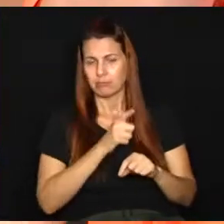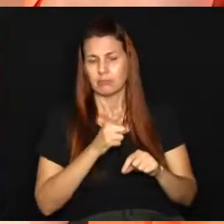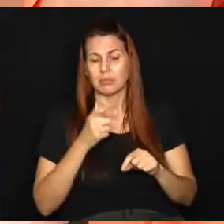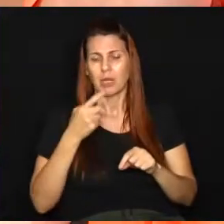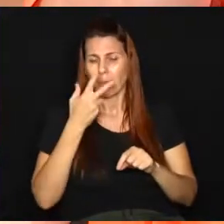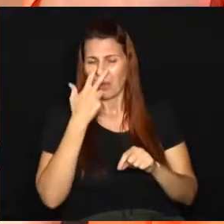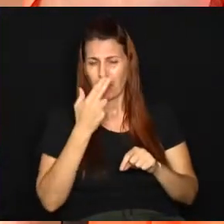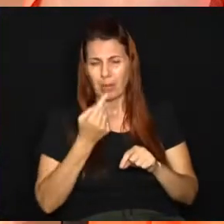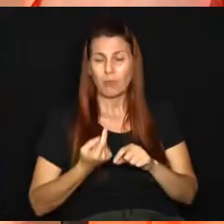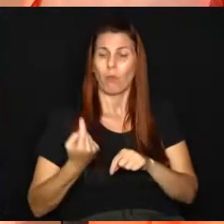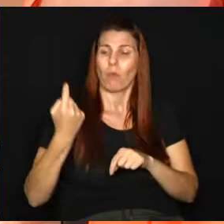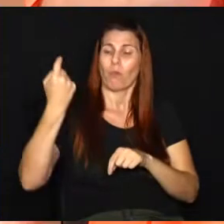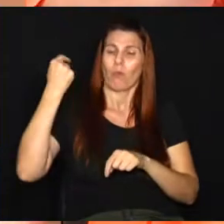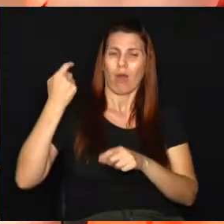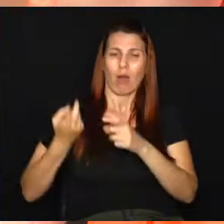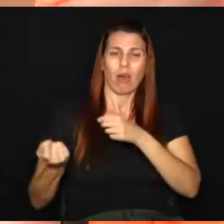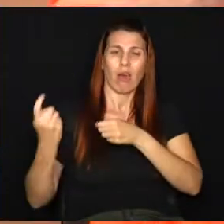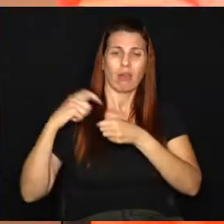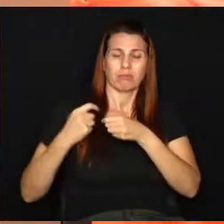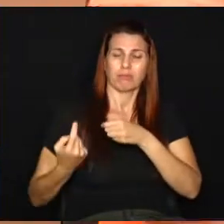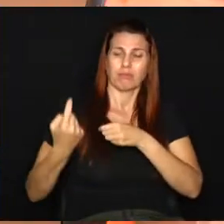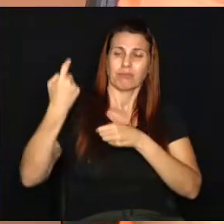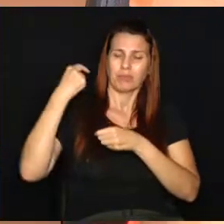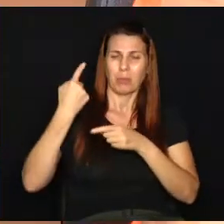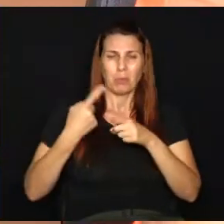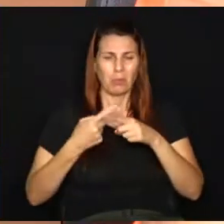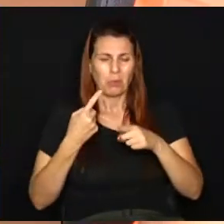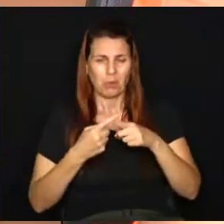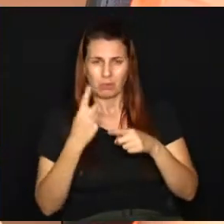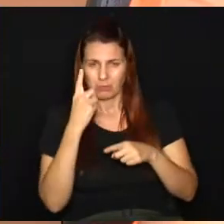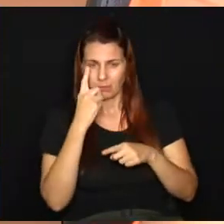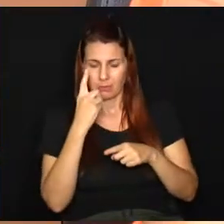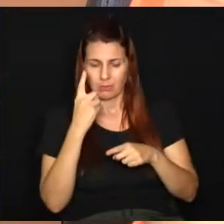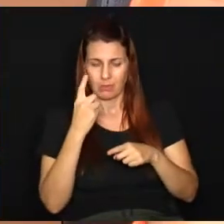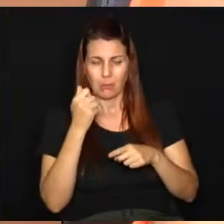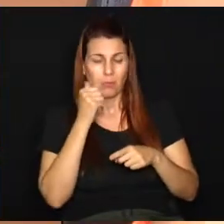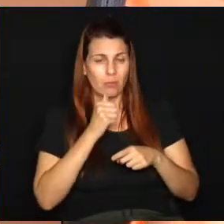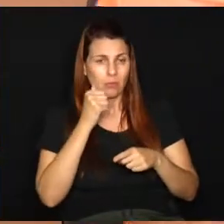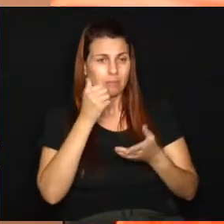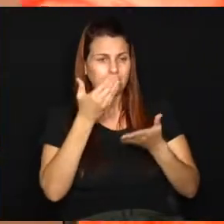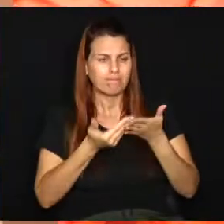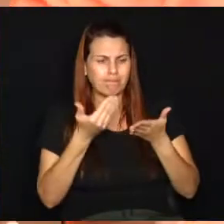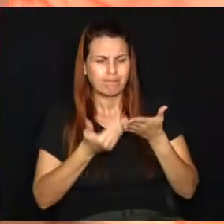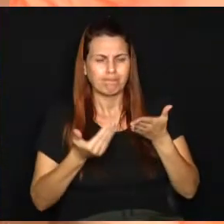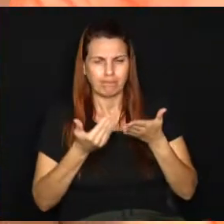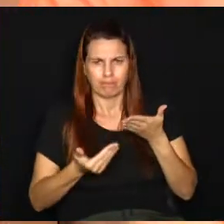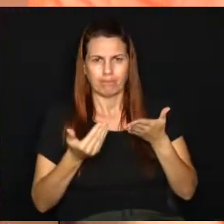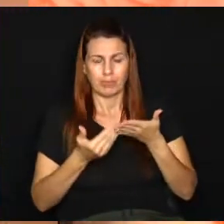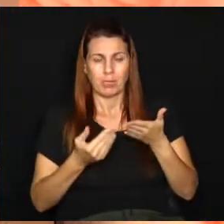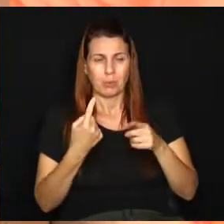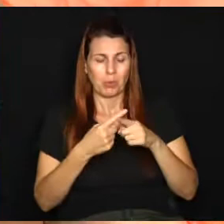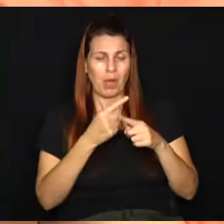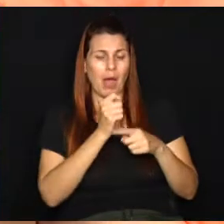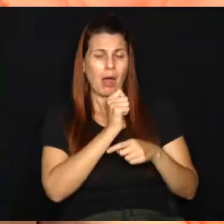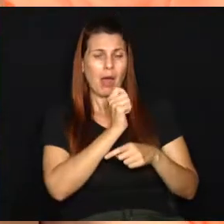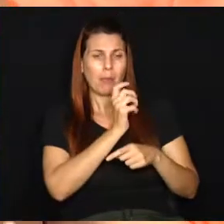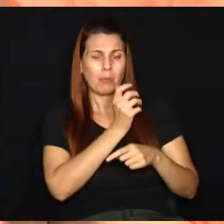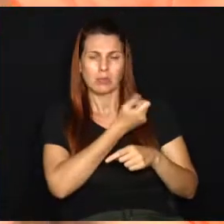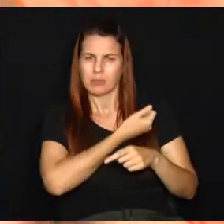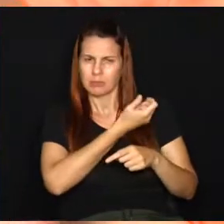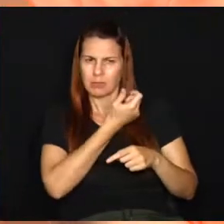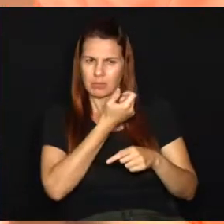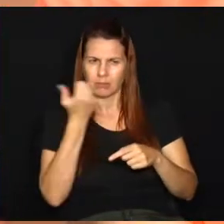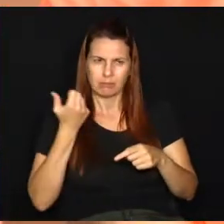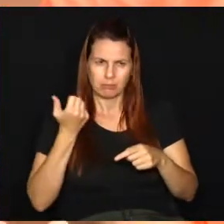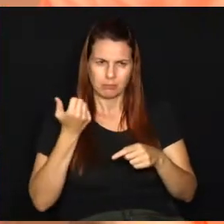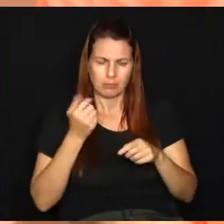que acontecem dentro de um modelo econômico onde as mulheres são as que mais perdem quando a gente tem um ataque na aposentadoria. A gente sabe que